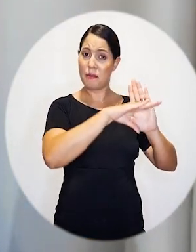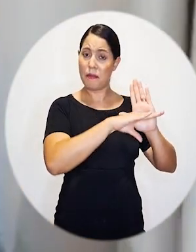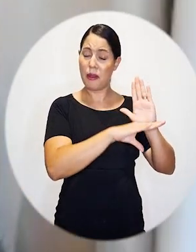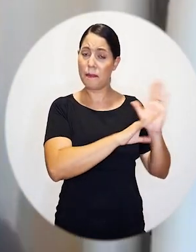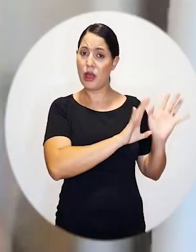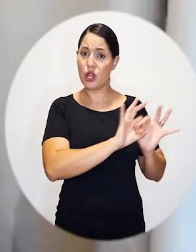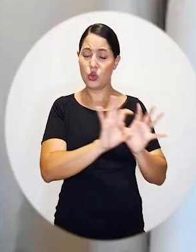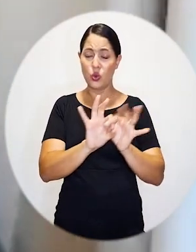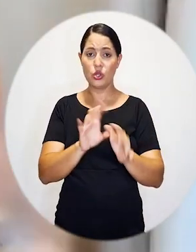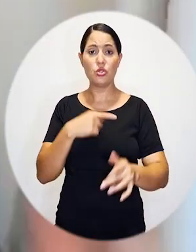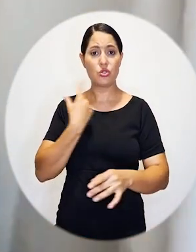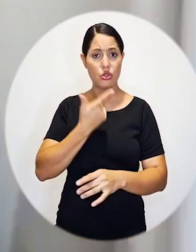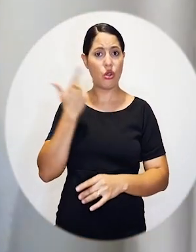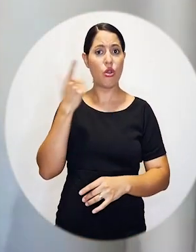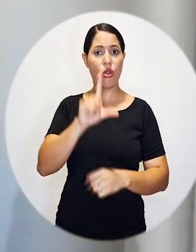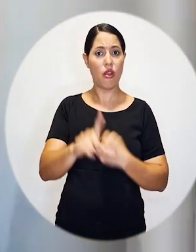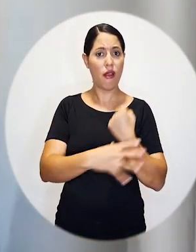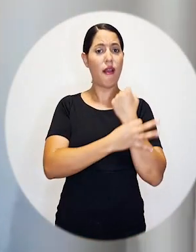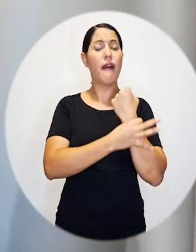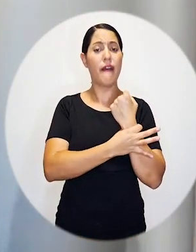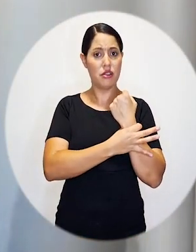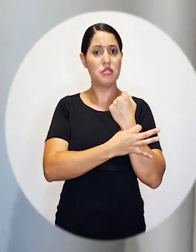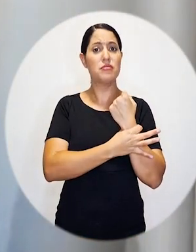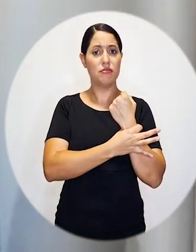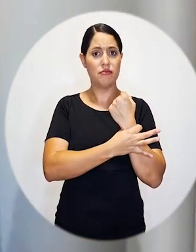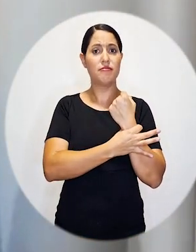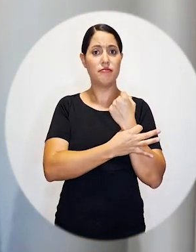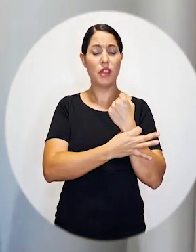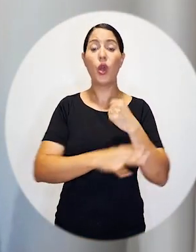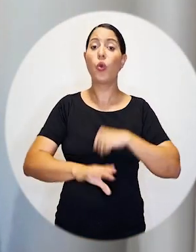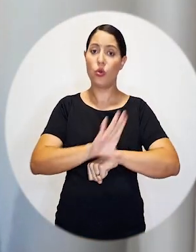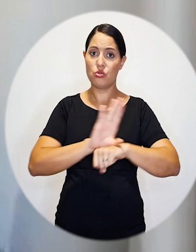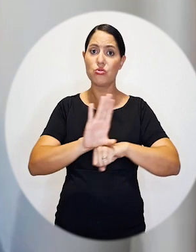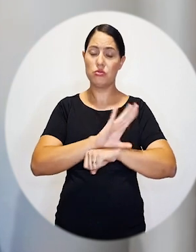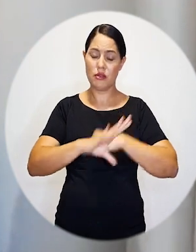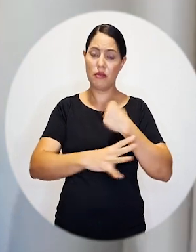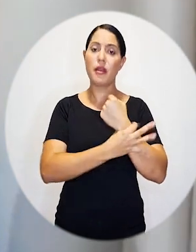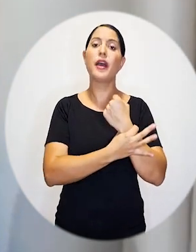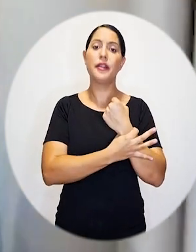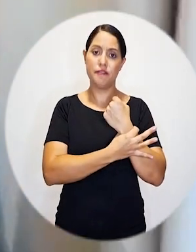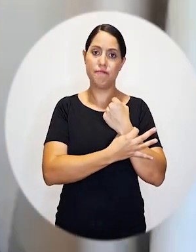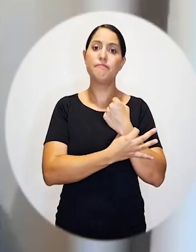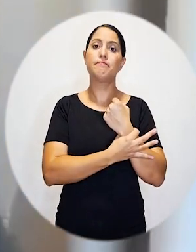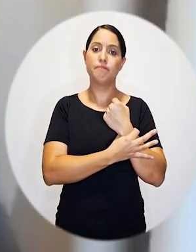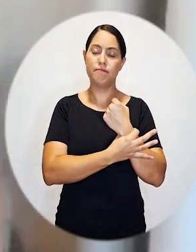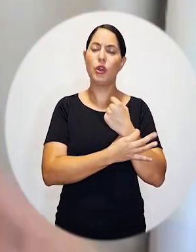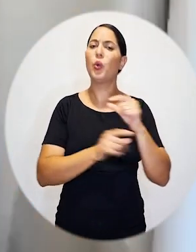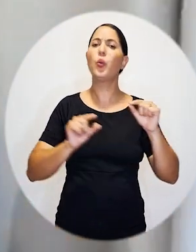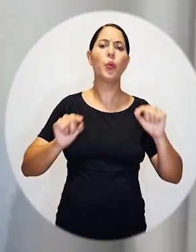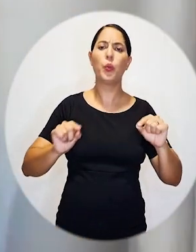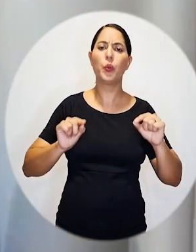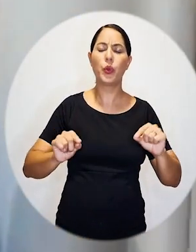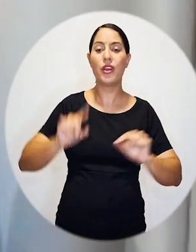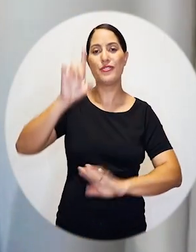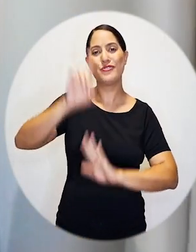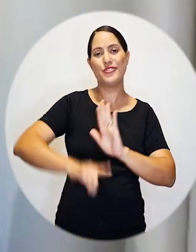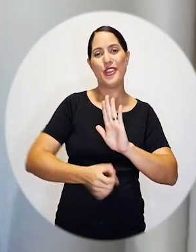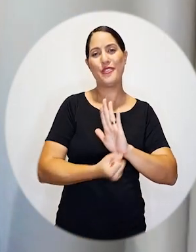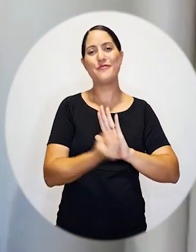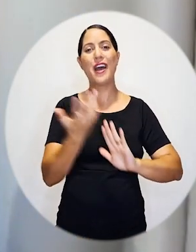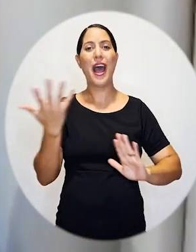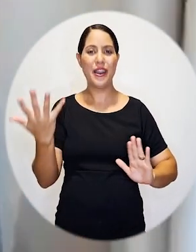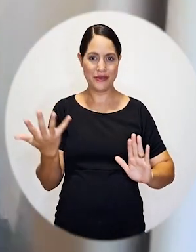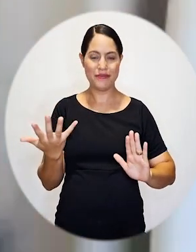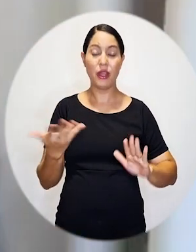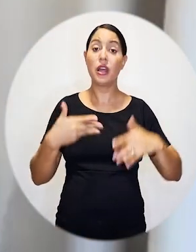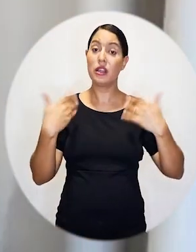que nos garantem, inclusive com ênfase constitucional, nos garantem diversos